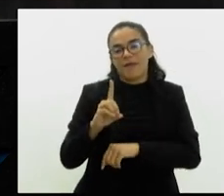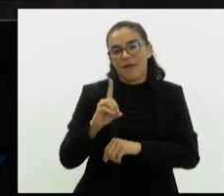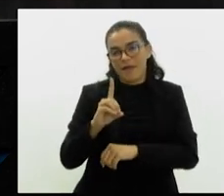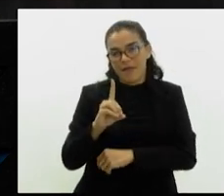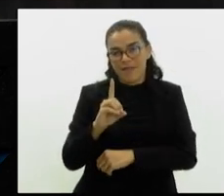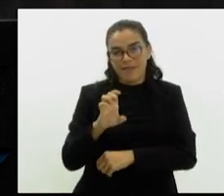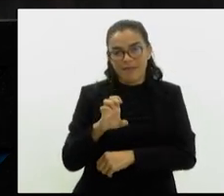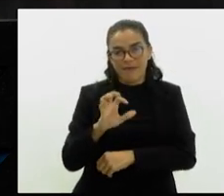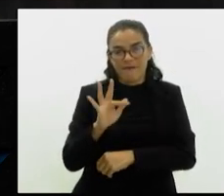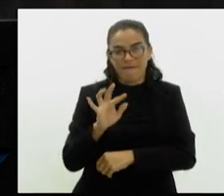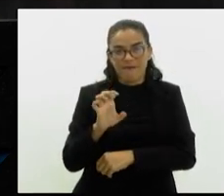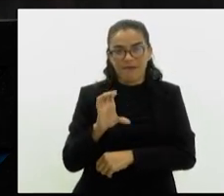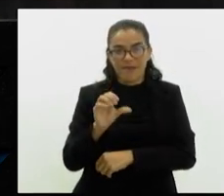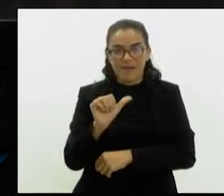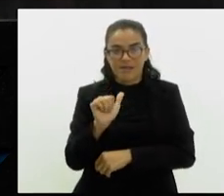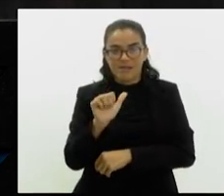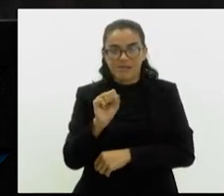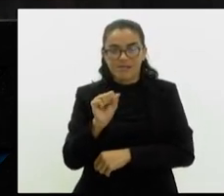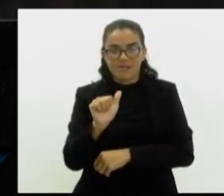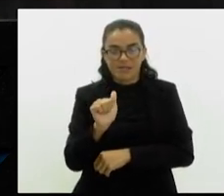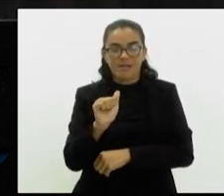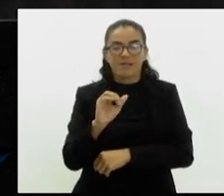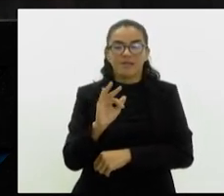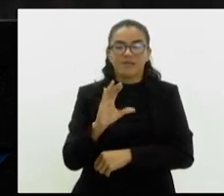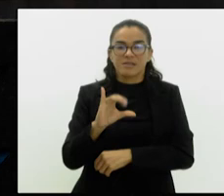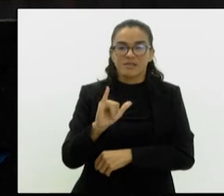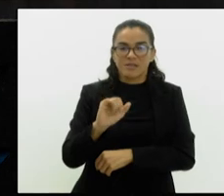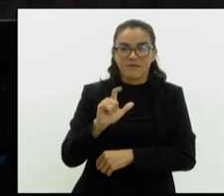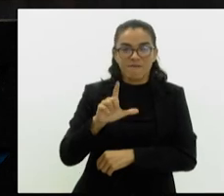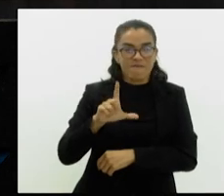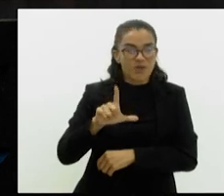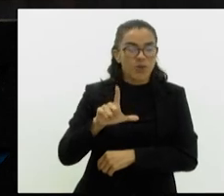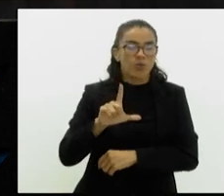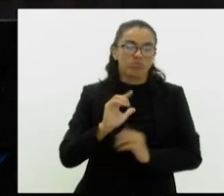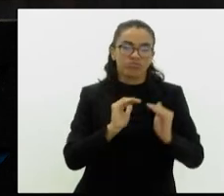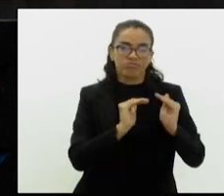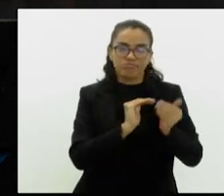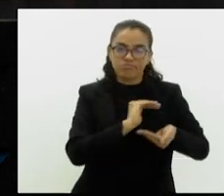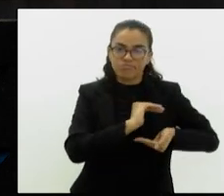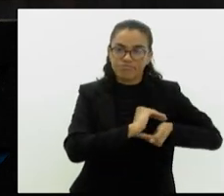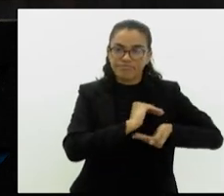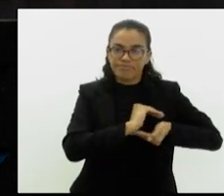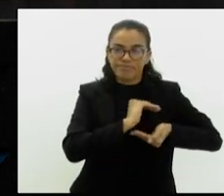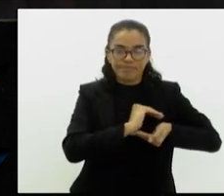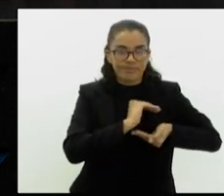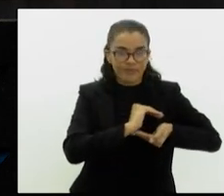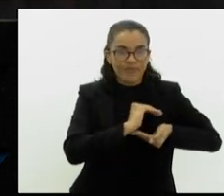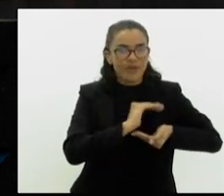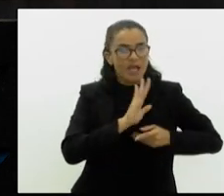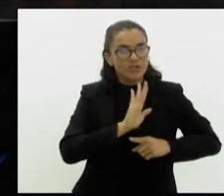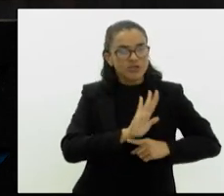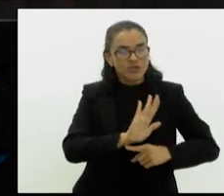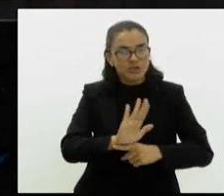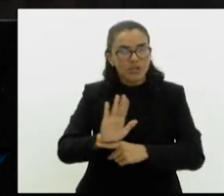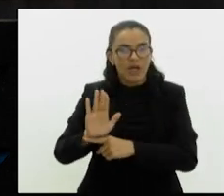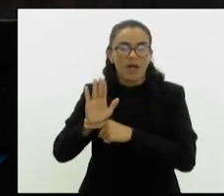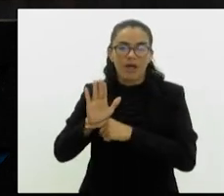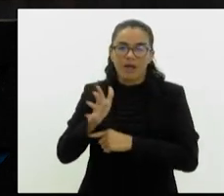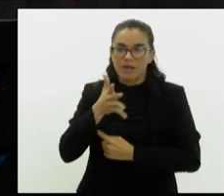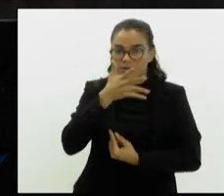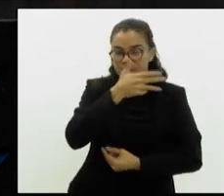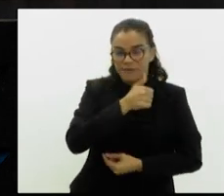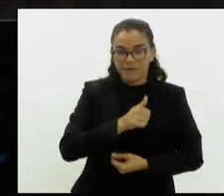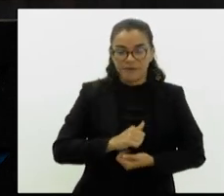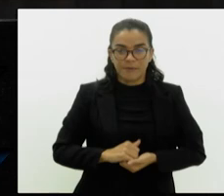estado assim como também um instrumento que vai ajudar as defesas civis a salvar mais